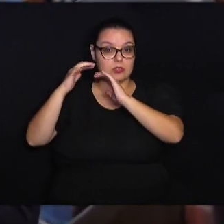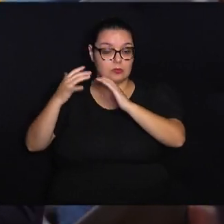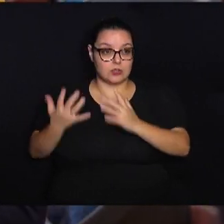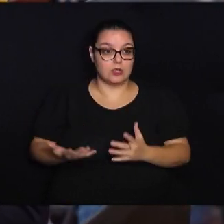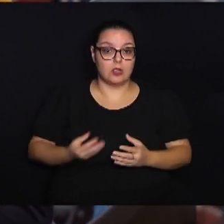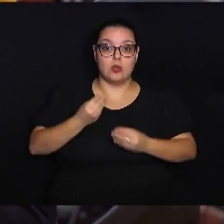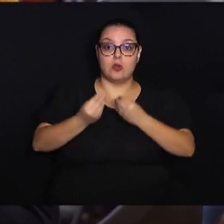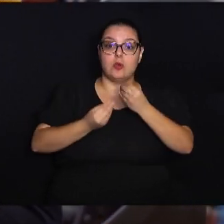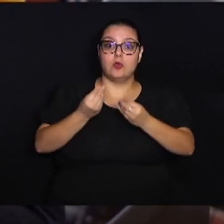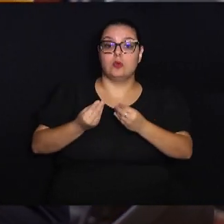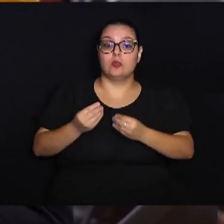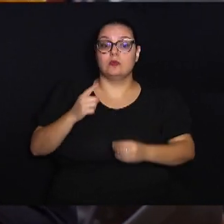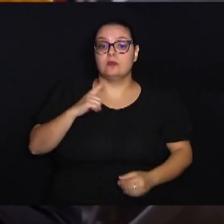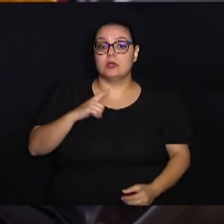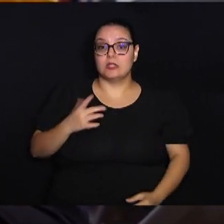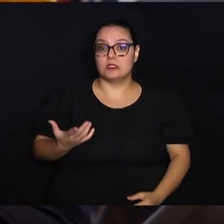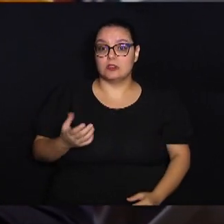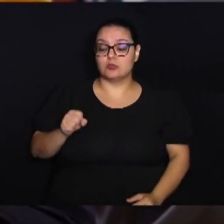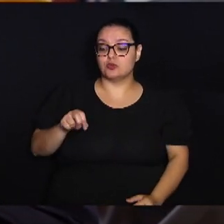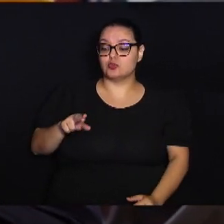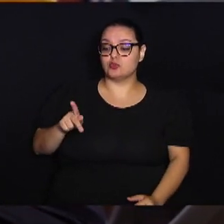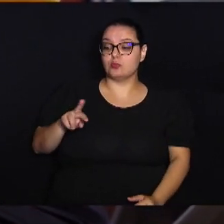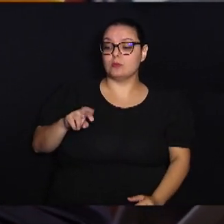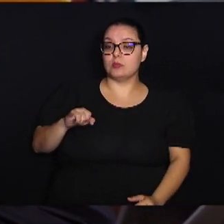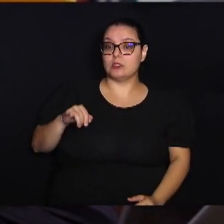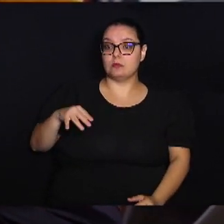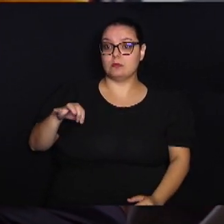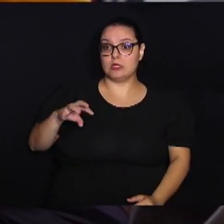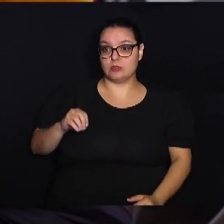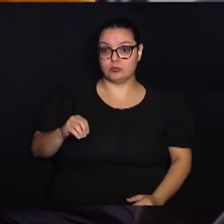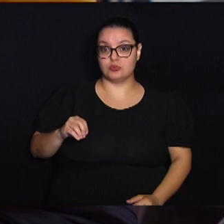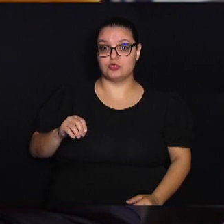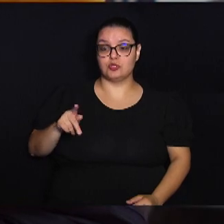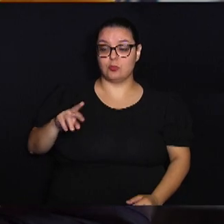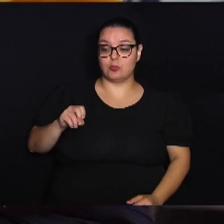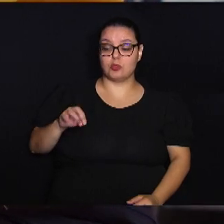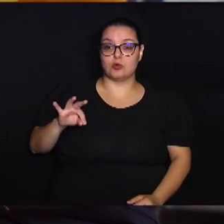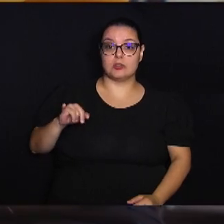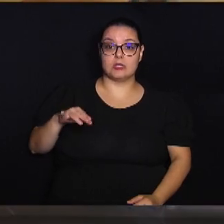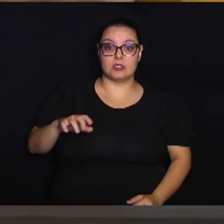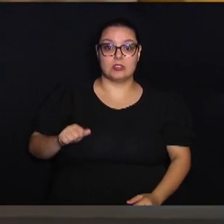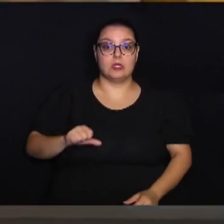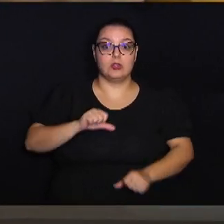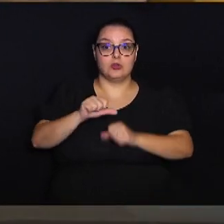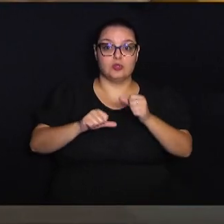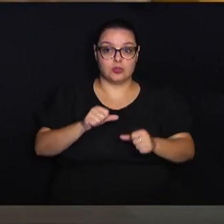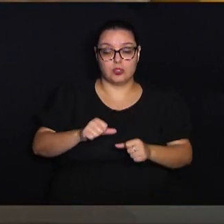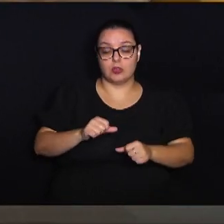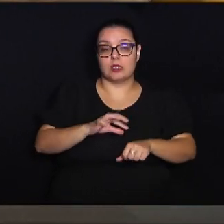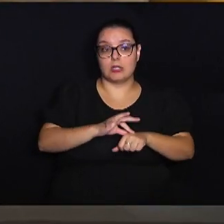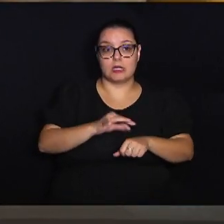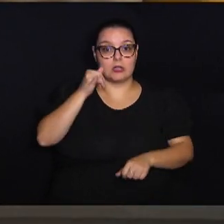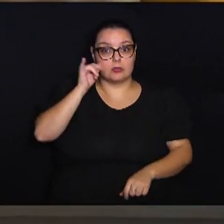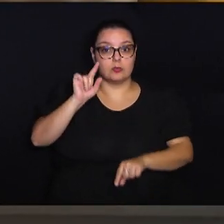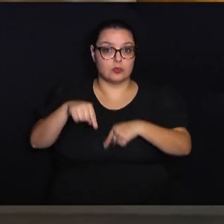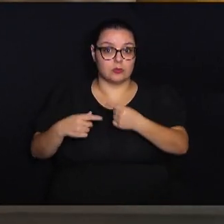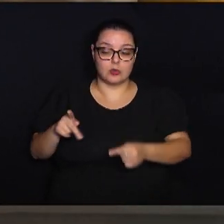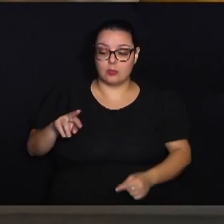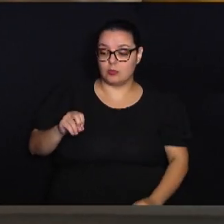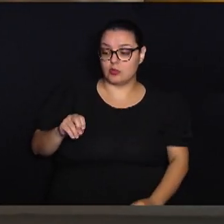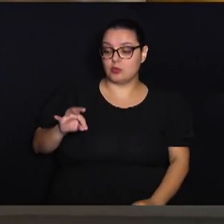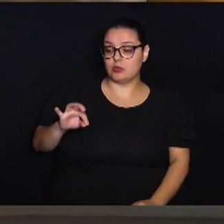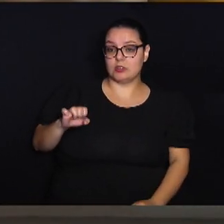juros ela está relativamente alta e o mercado tinha uma expectativa que ela fosse cair e ela não caiu, então essa manutenção da taxa